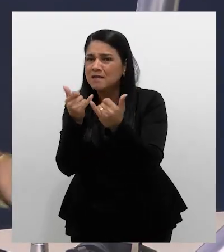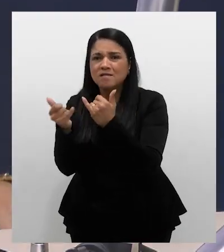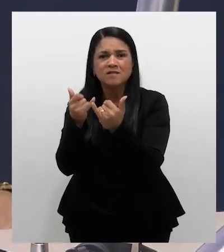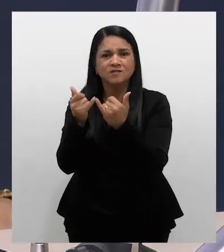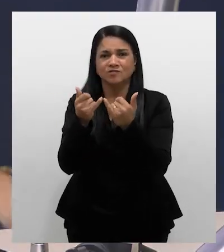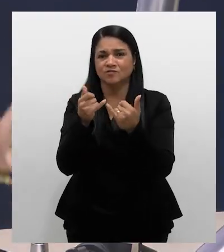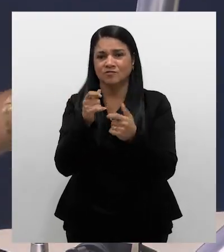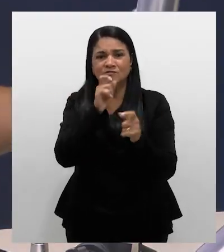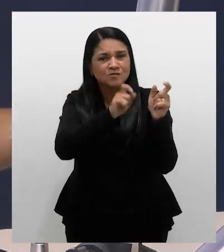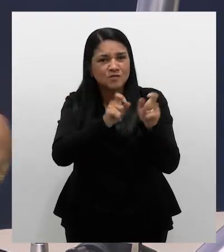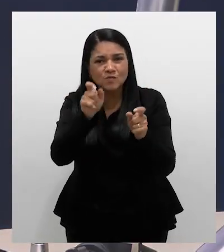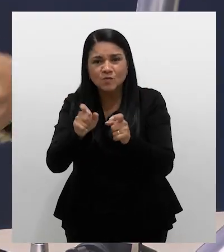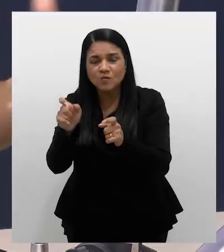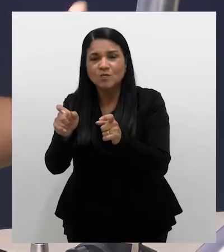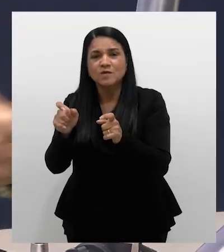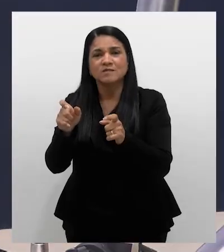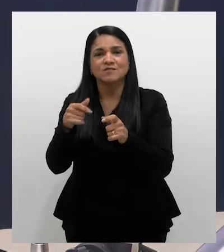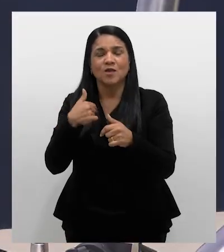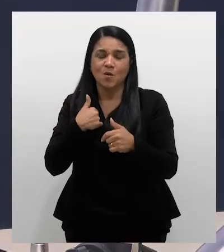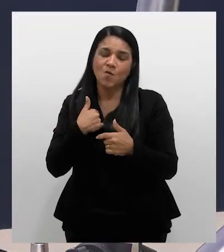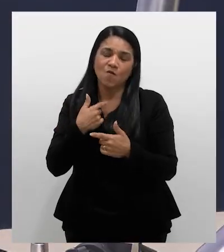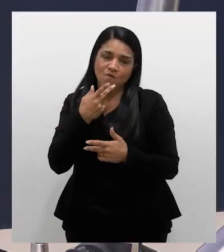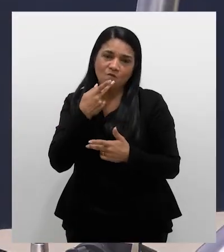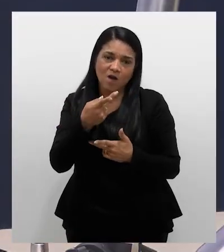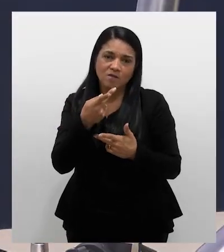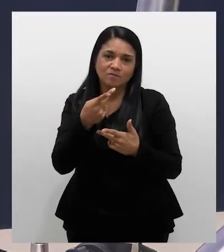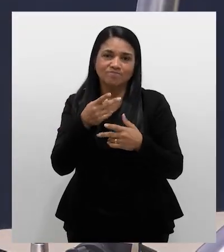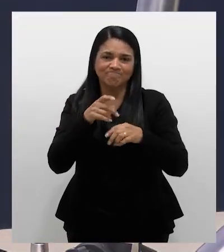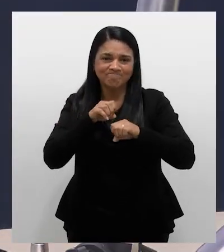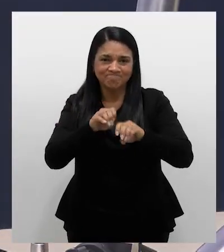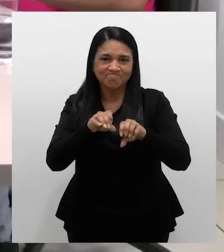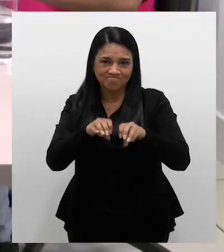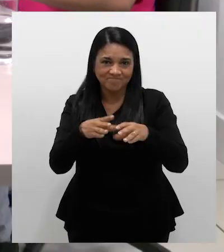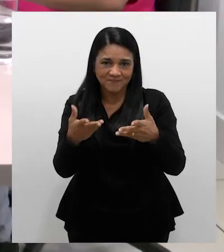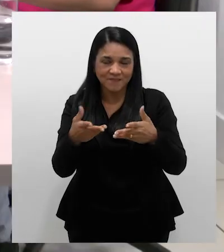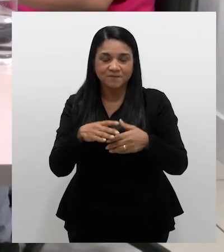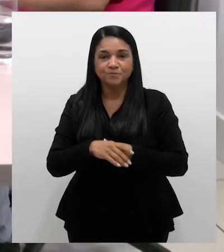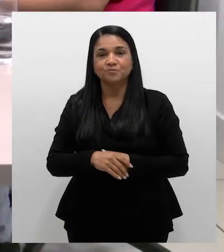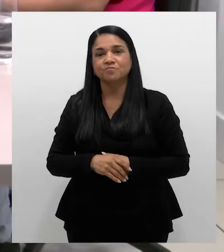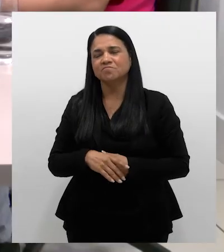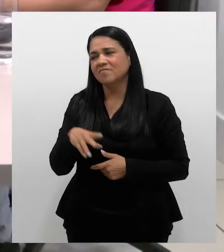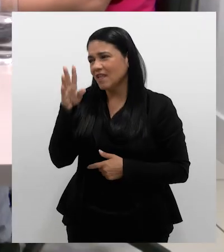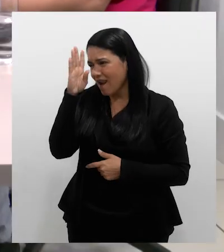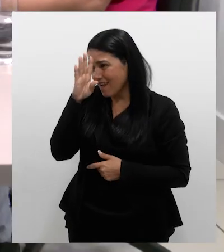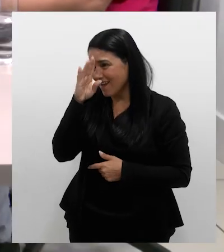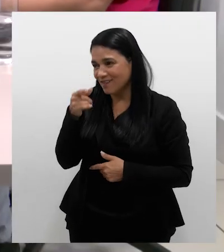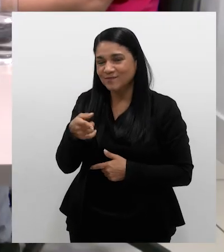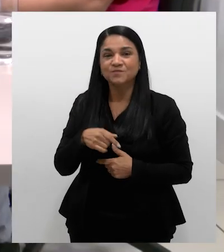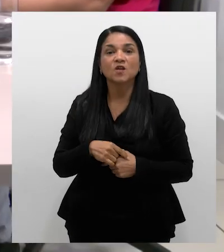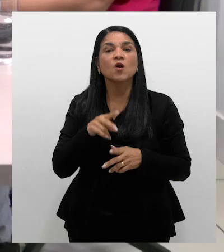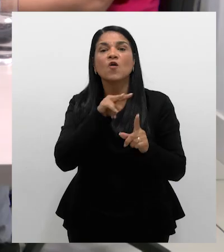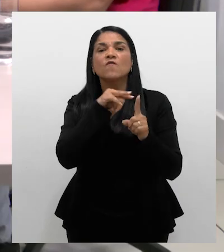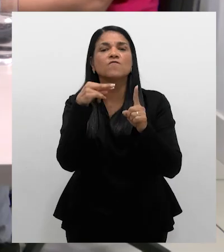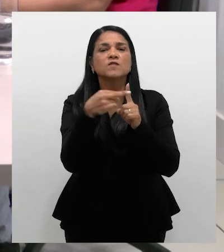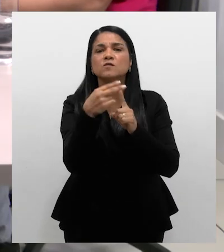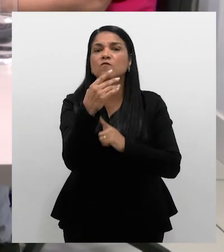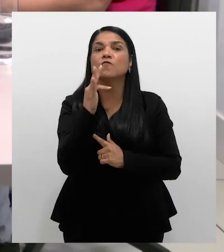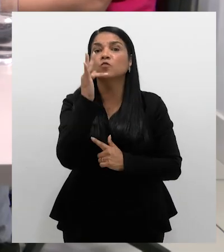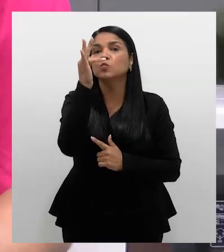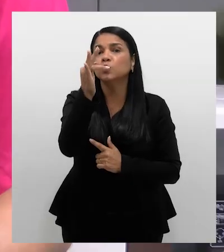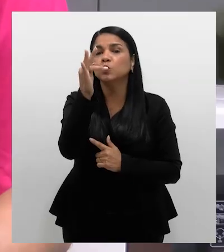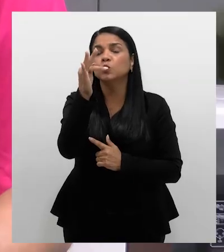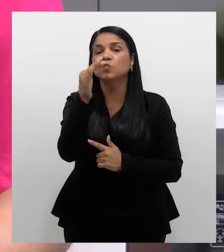curando semelhante. Então, essa ferramenta que eu trago para eles. Legal. Qual é a tua visão assim para